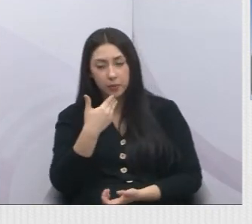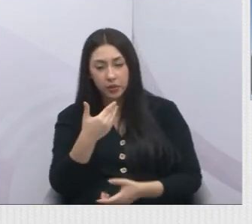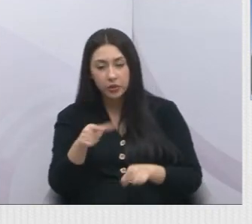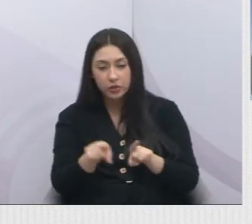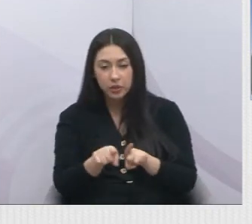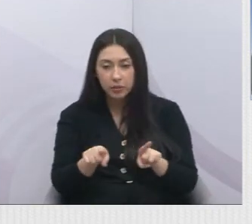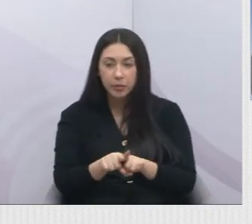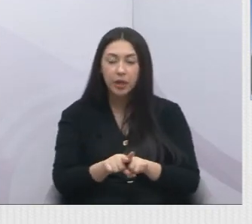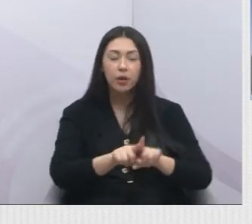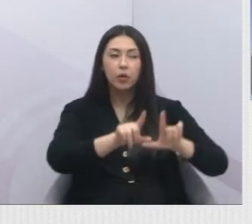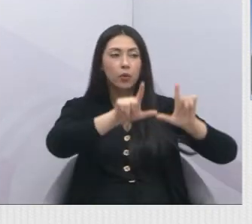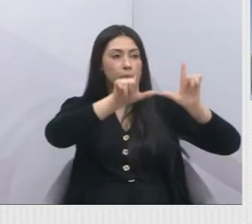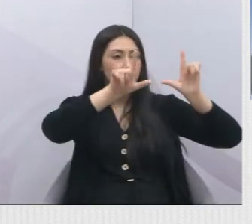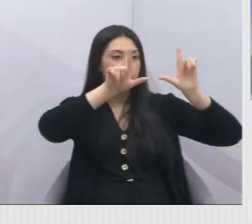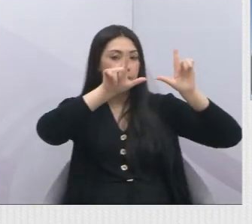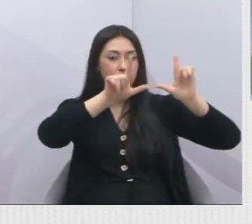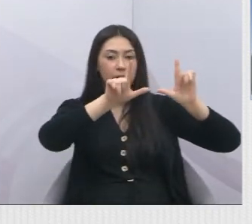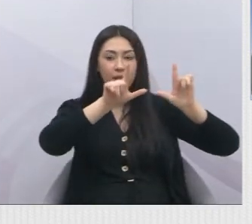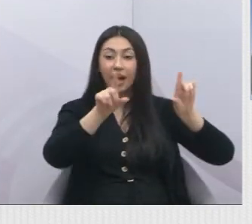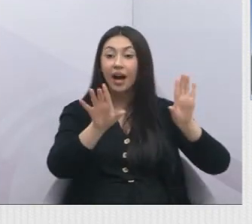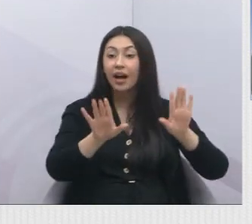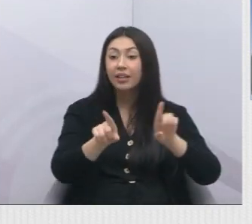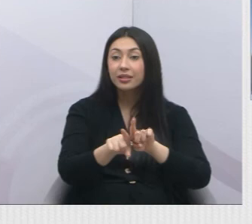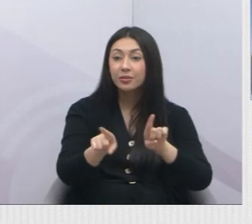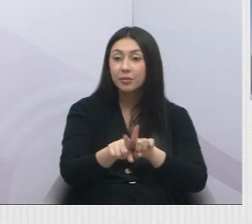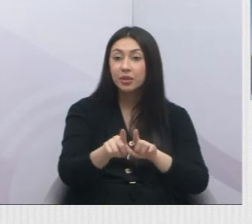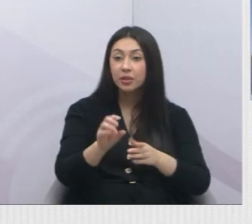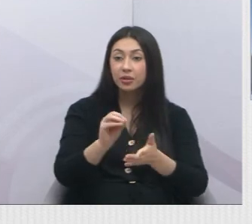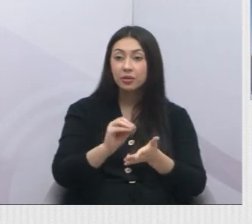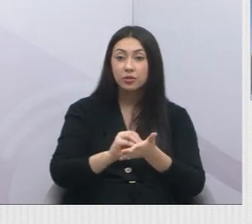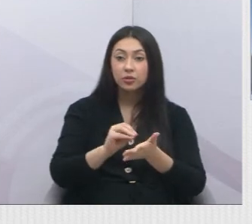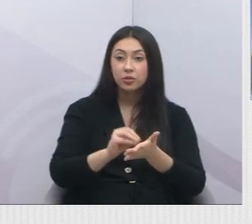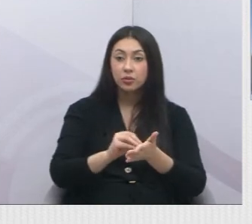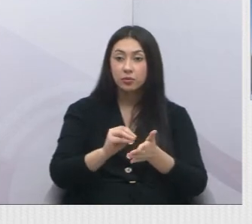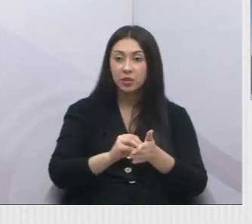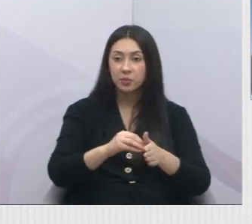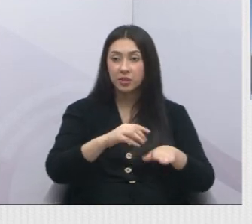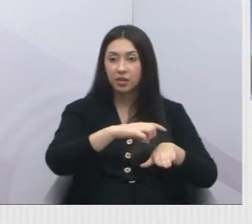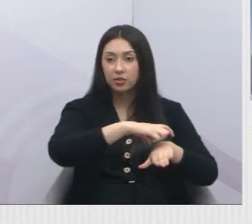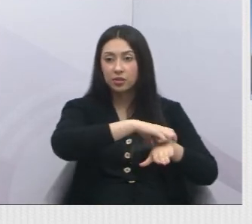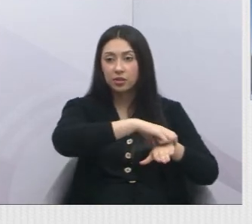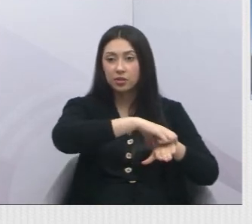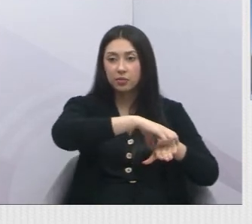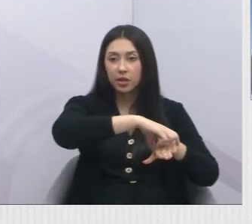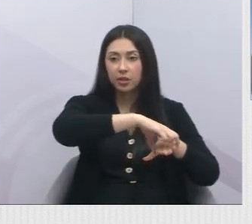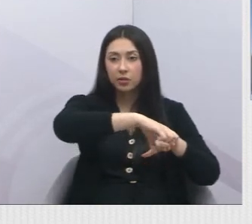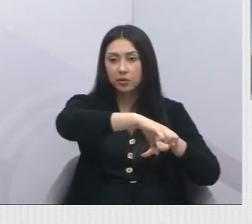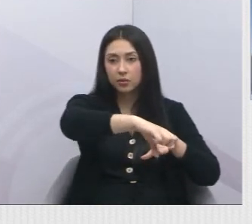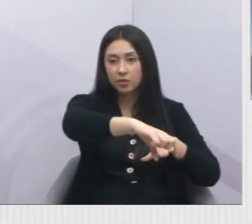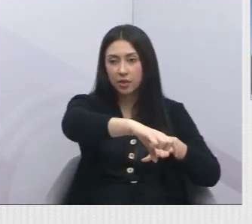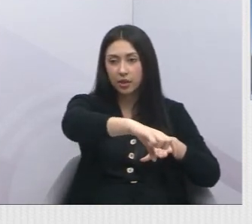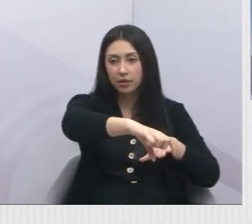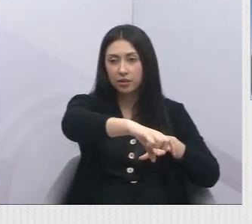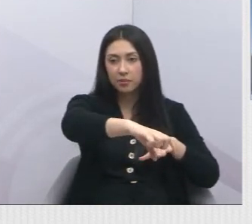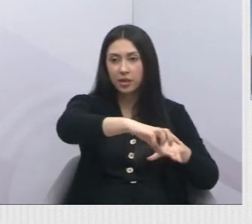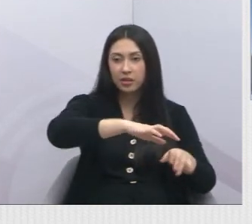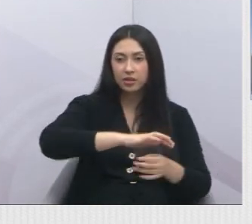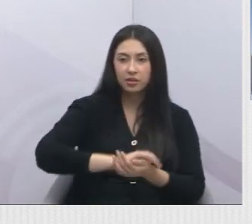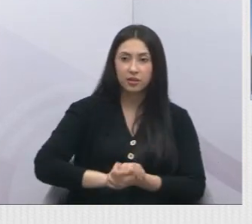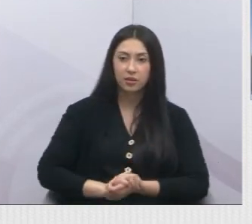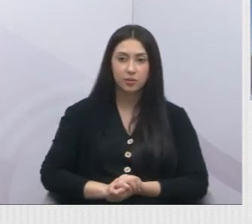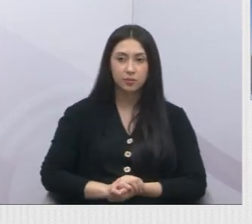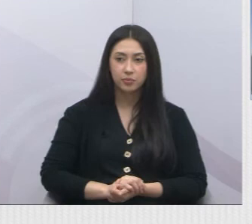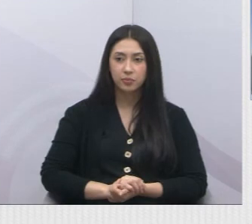que do lado esquerdo não foi feita a calçada ainda, o morador tem que andar pela rua. Já cobrei a